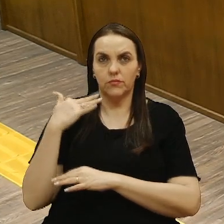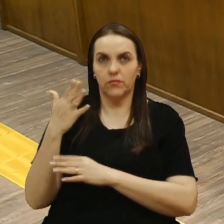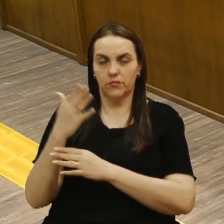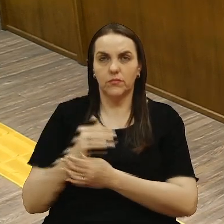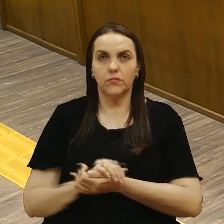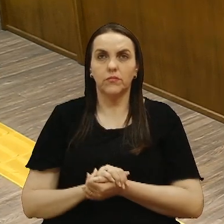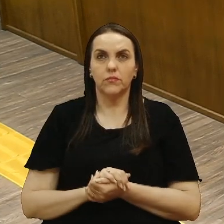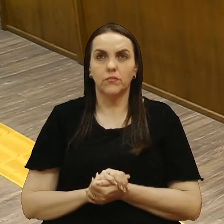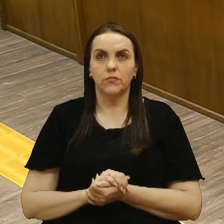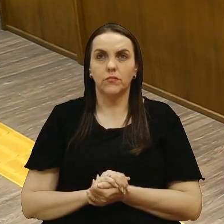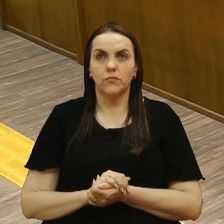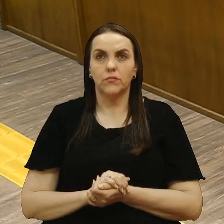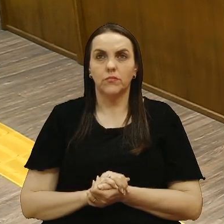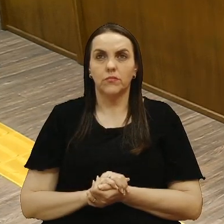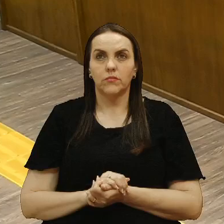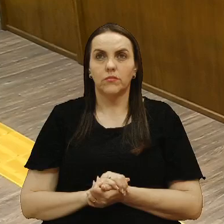Marques.